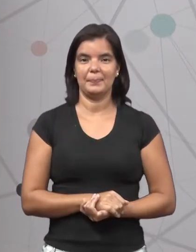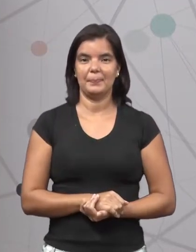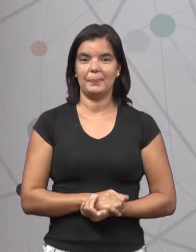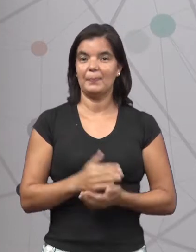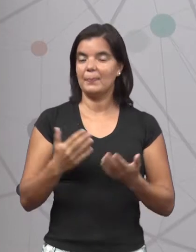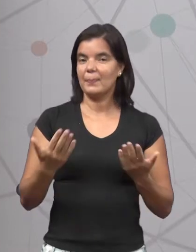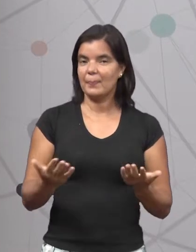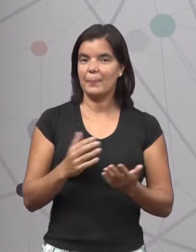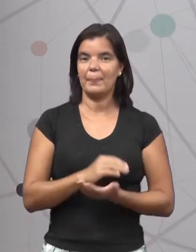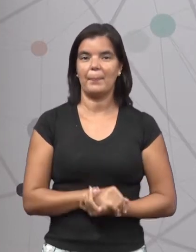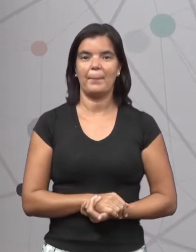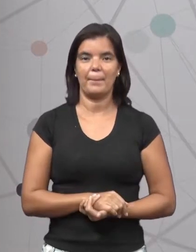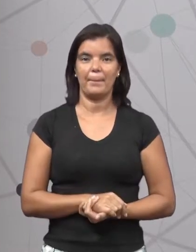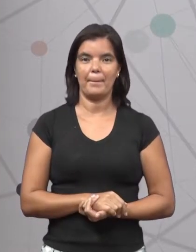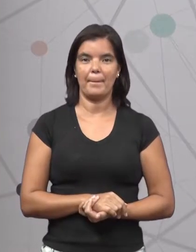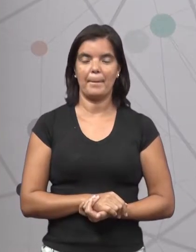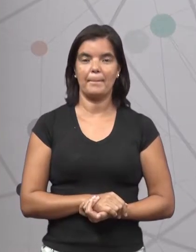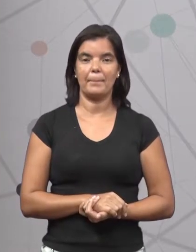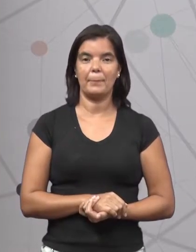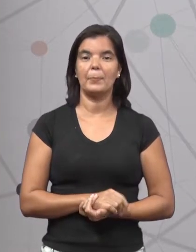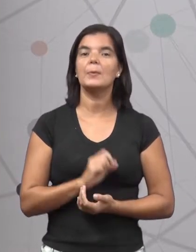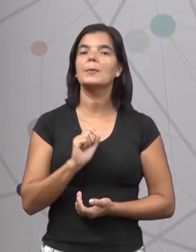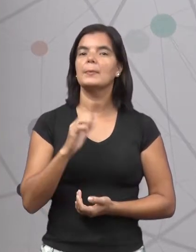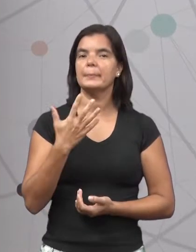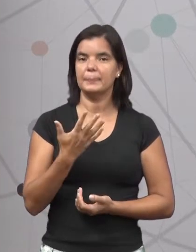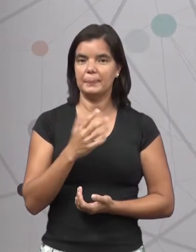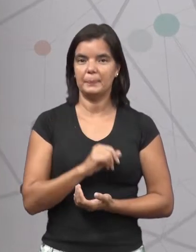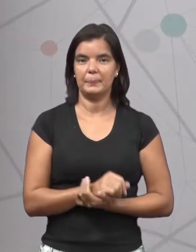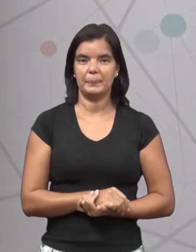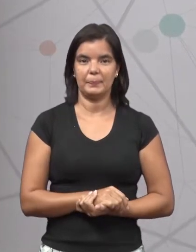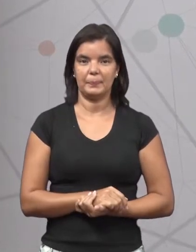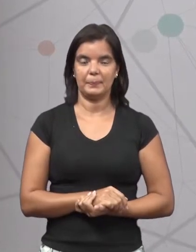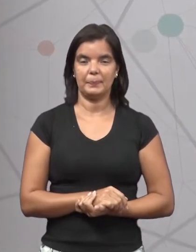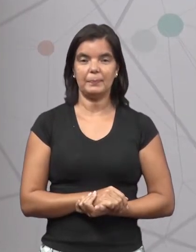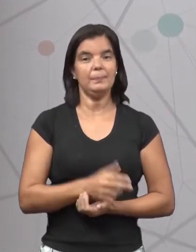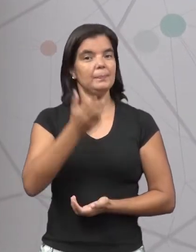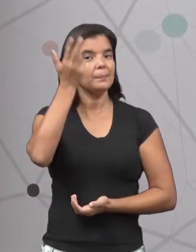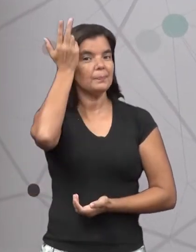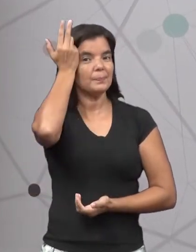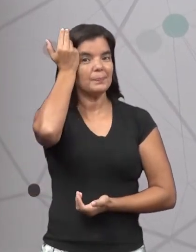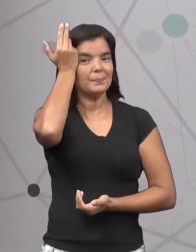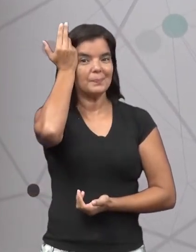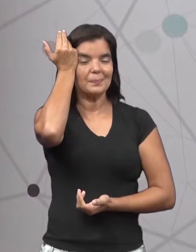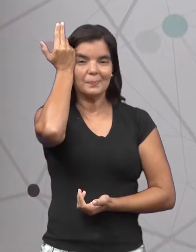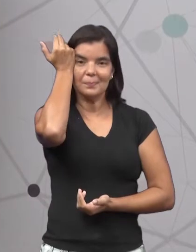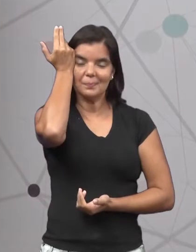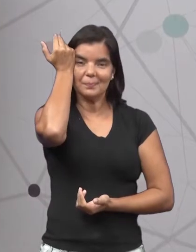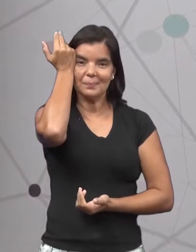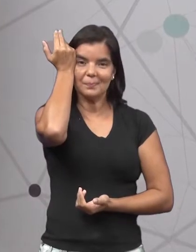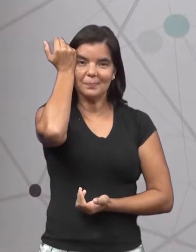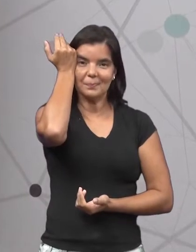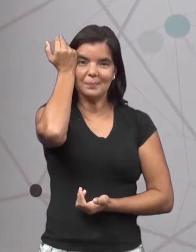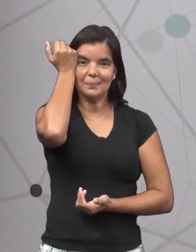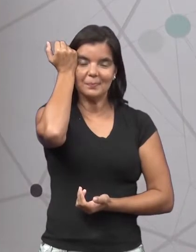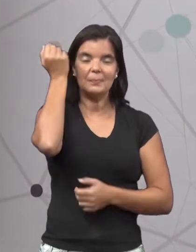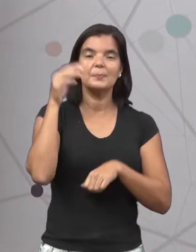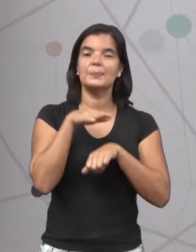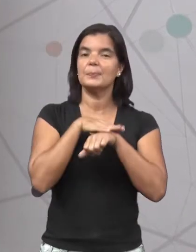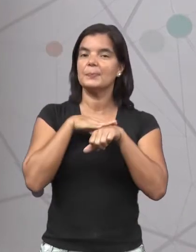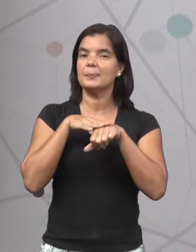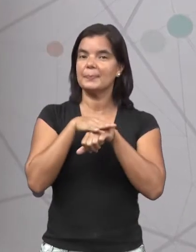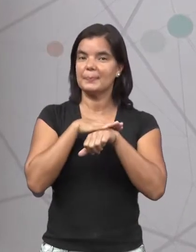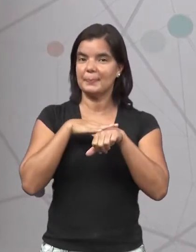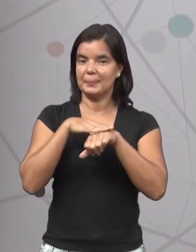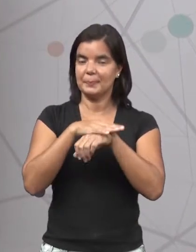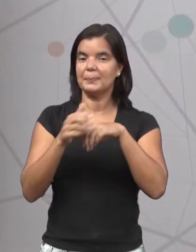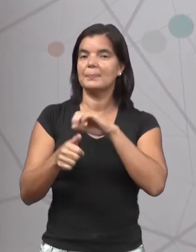Então, um dia, a lebre estava conversando